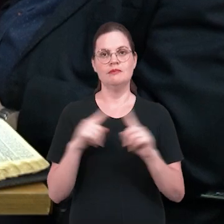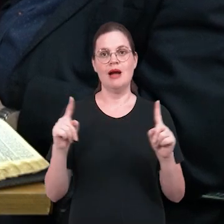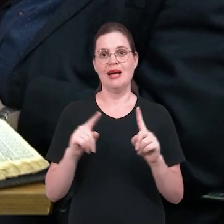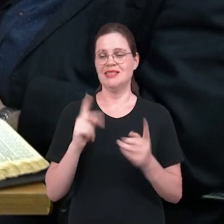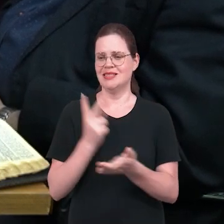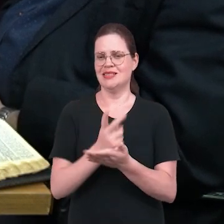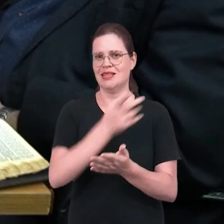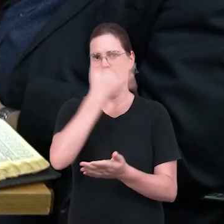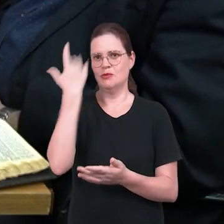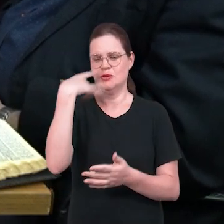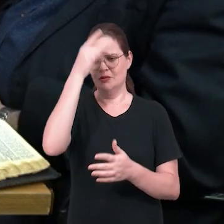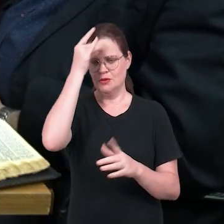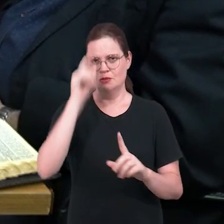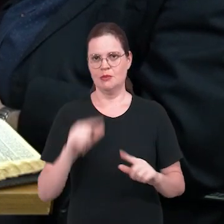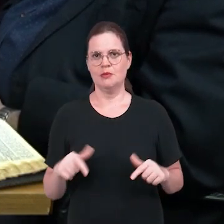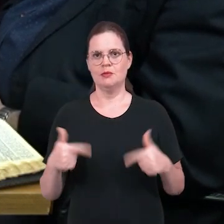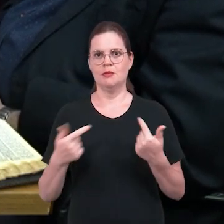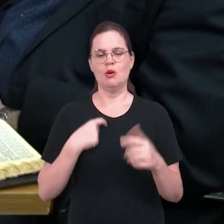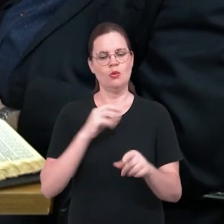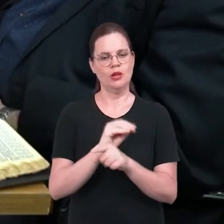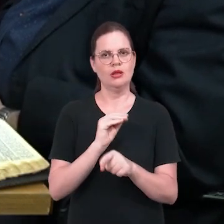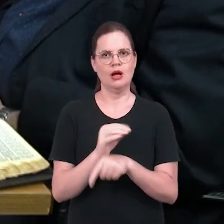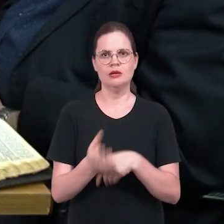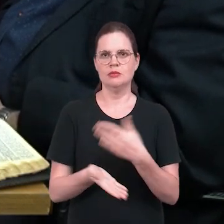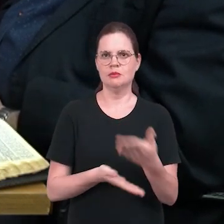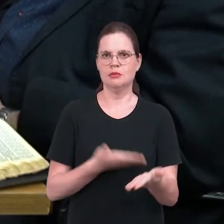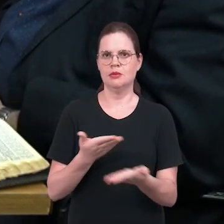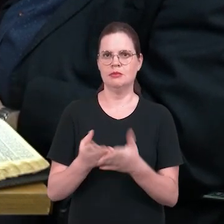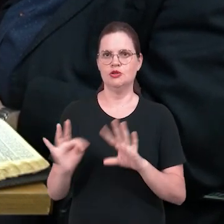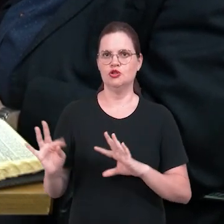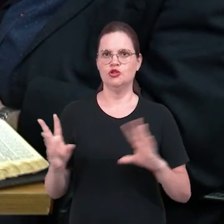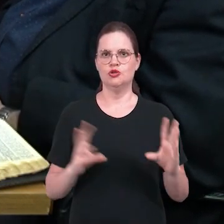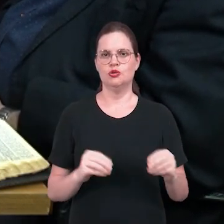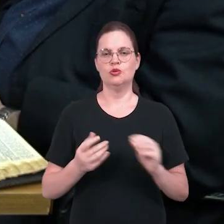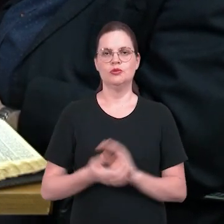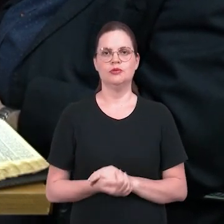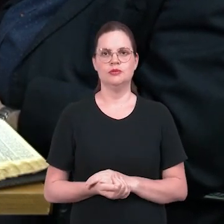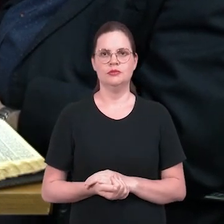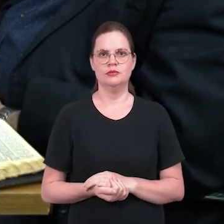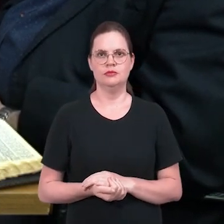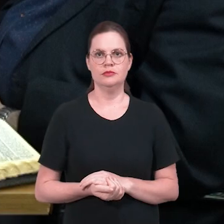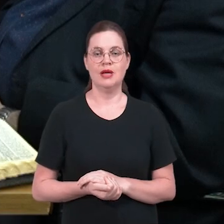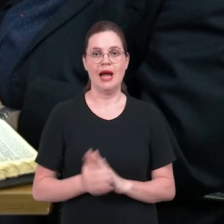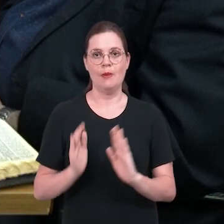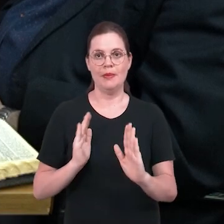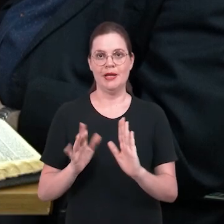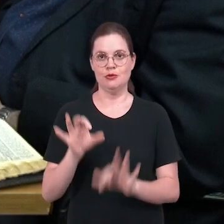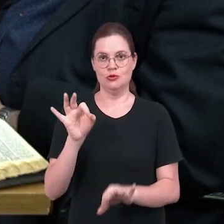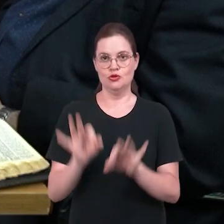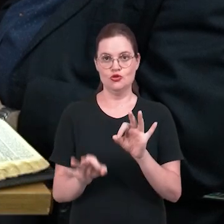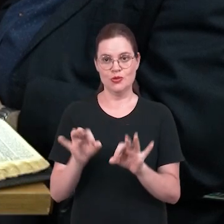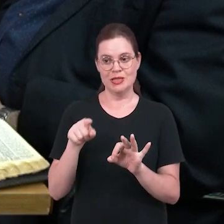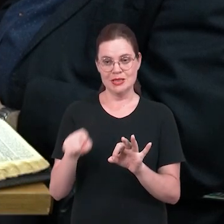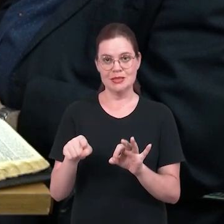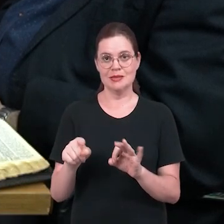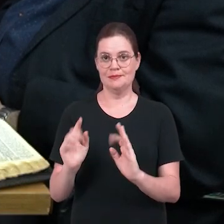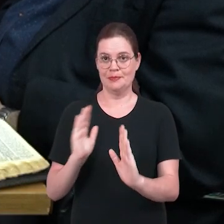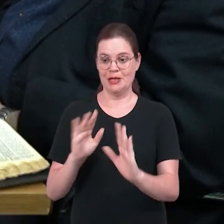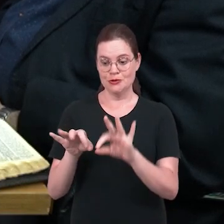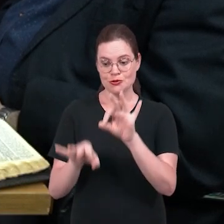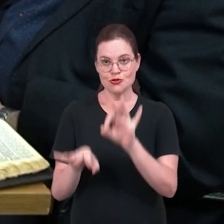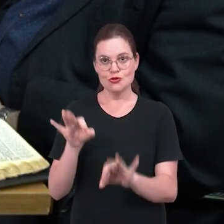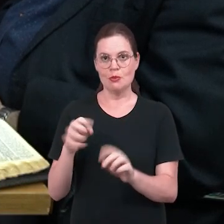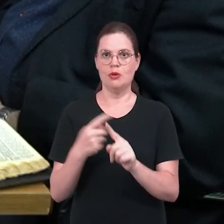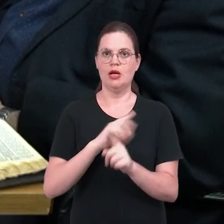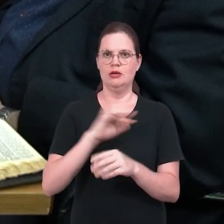tempo inteiro, o cuidado com o povo, né? Ao longo desse período chamado período dos juízes. E agora?